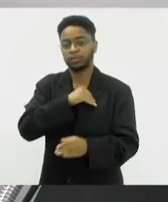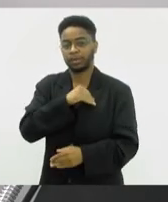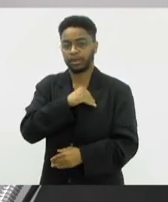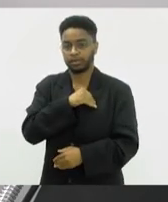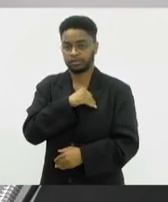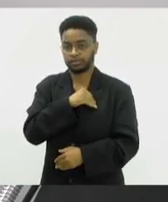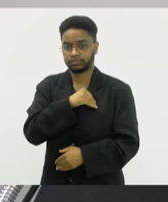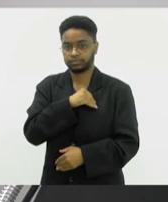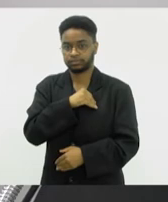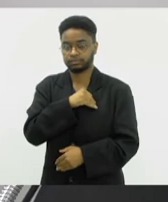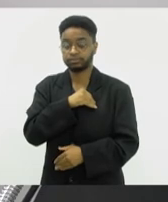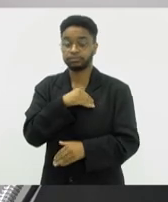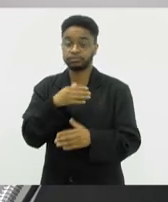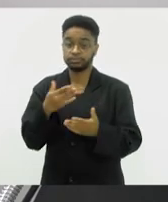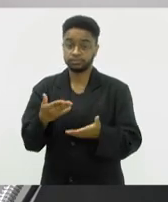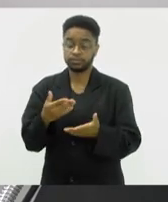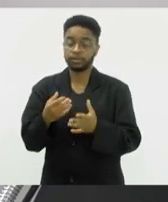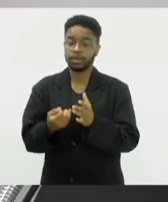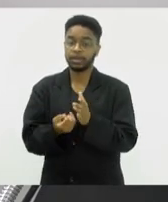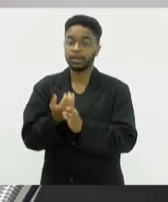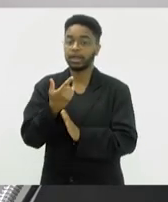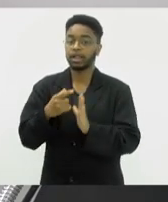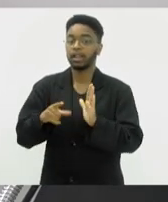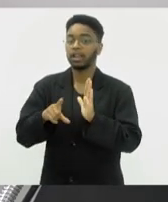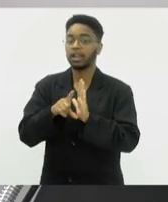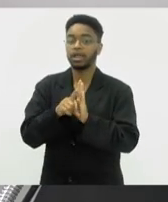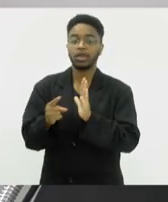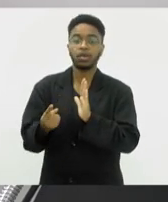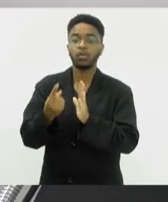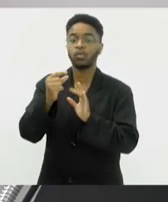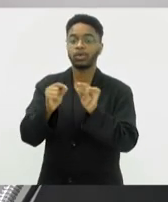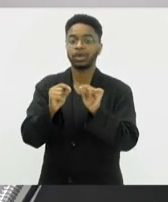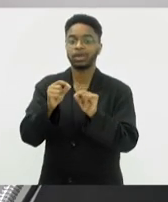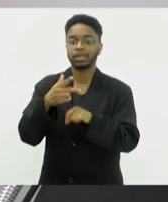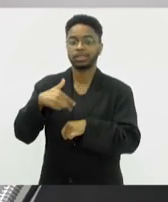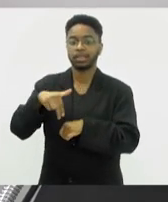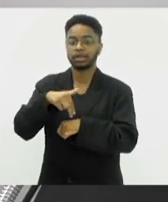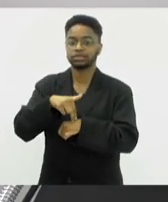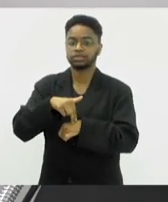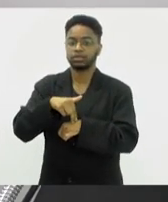que será legislado única e exclusivamente pela União.